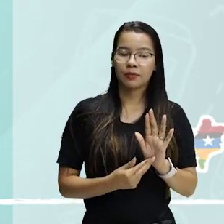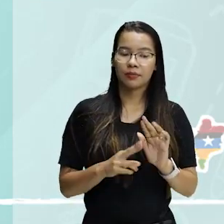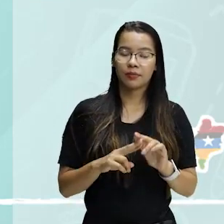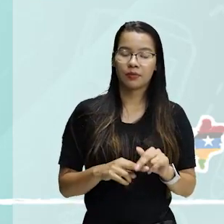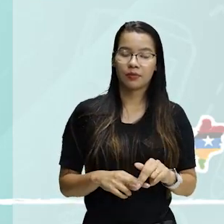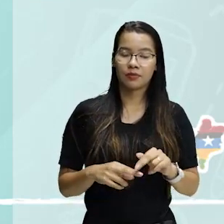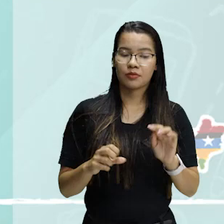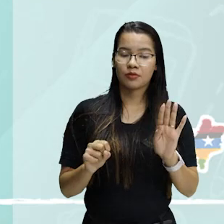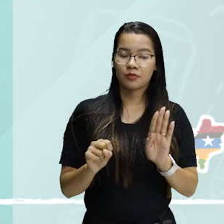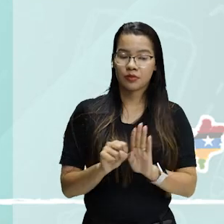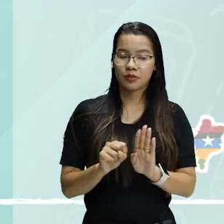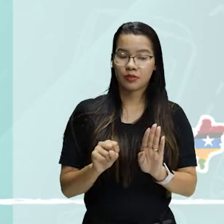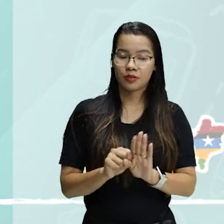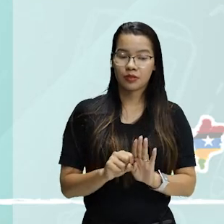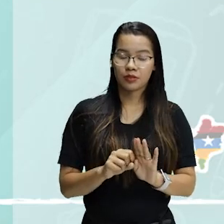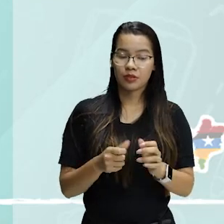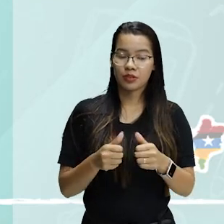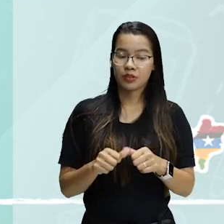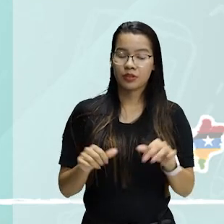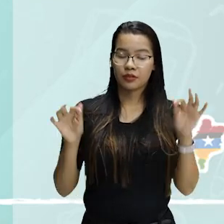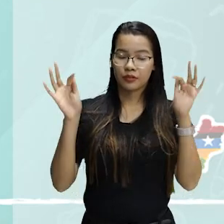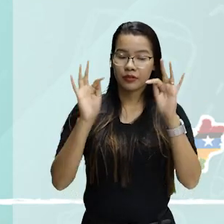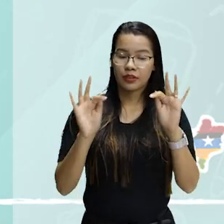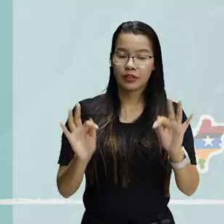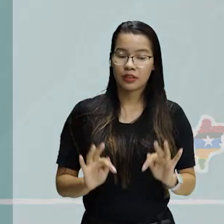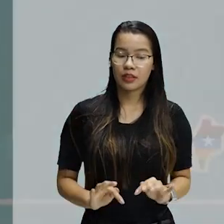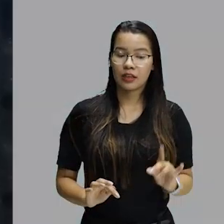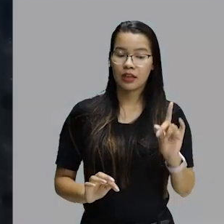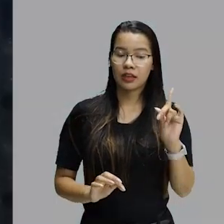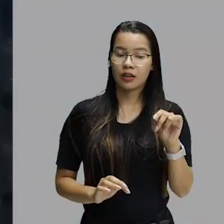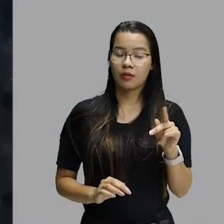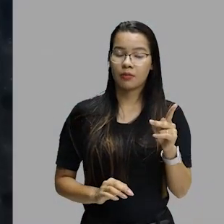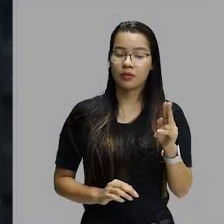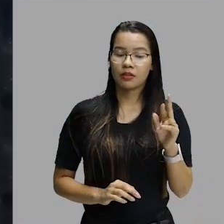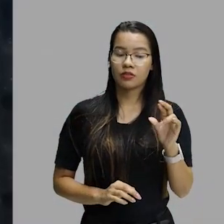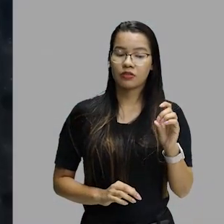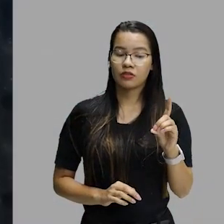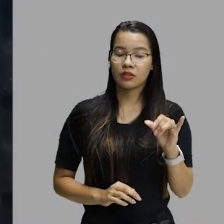substantivo. Está feliz, predicado.